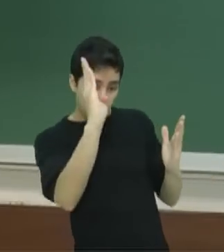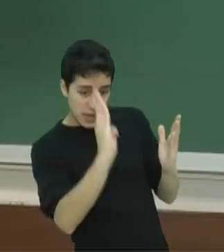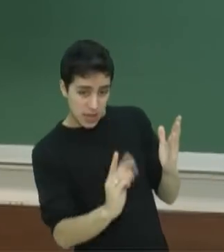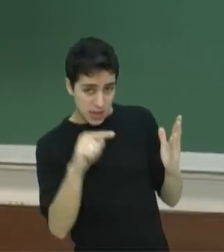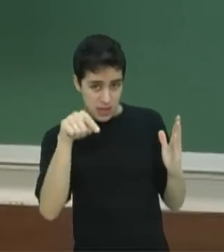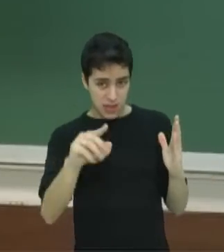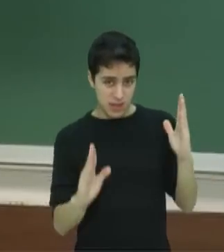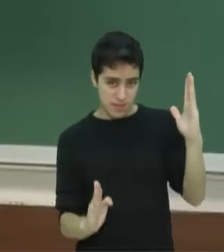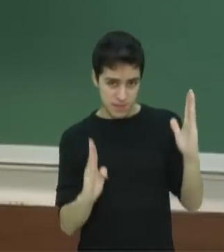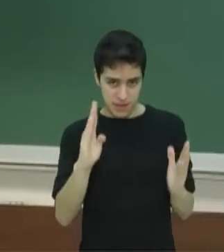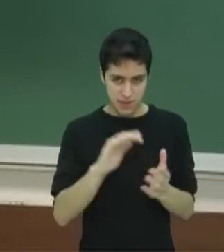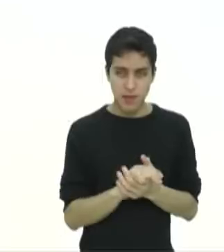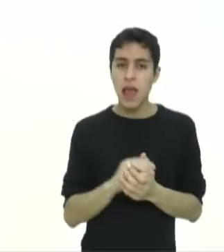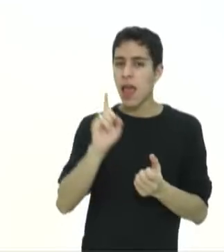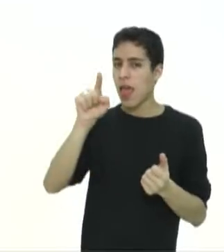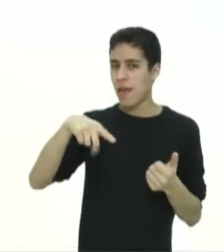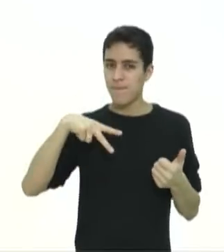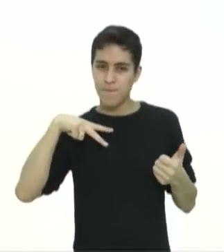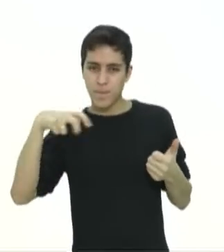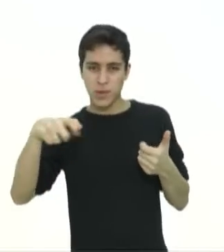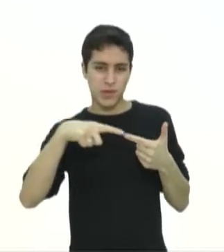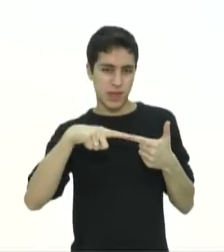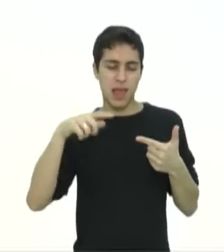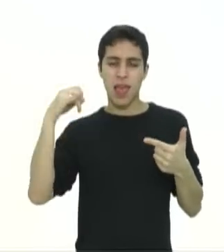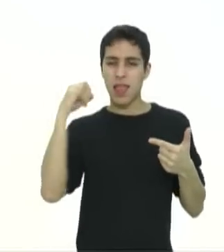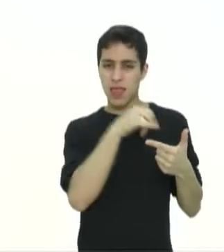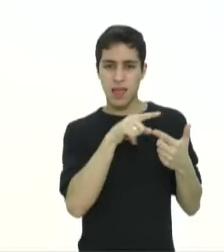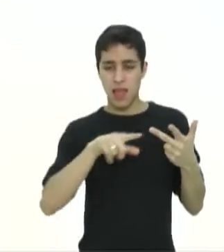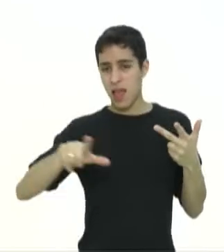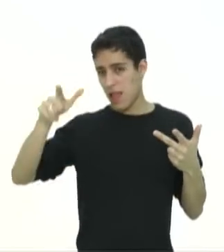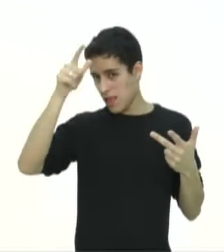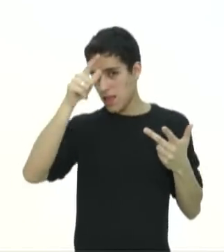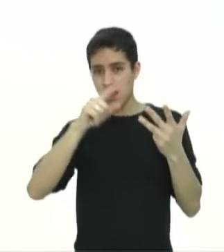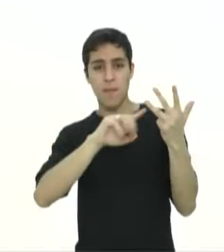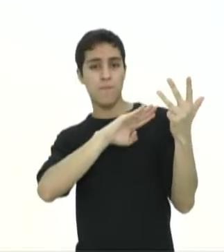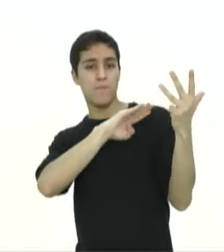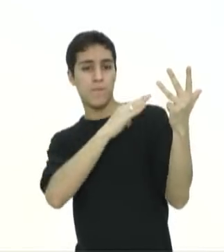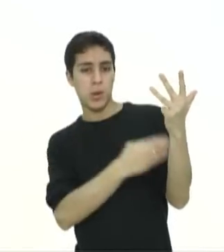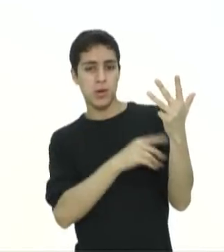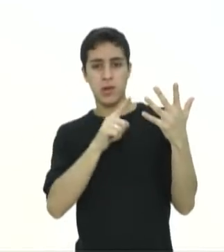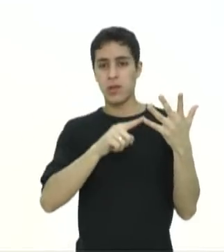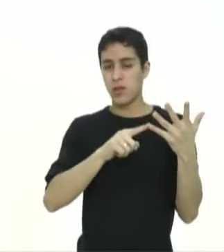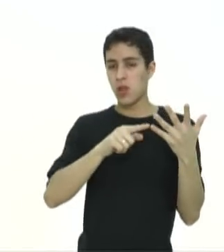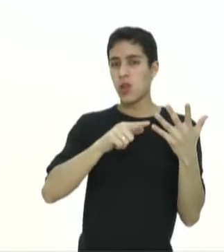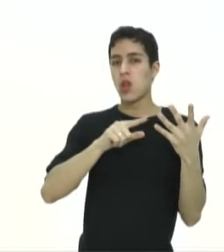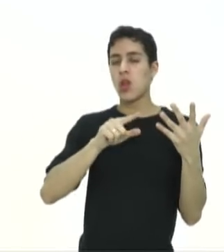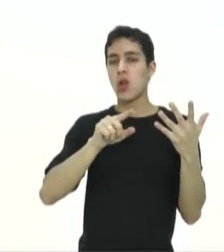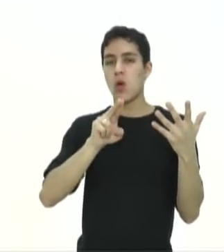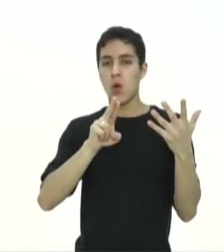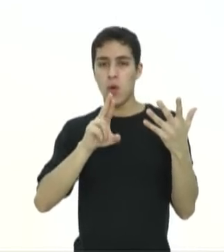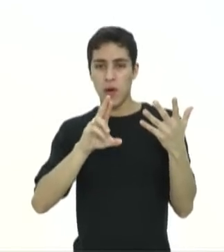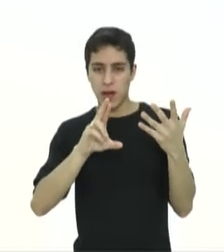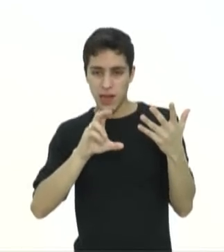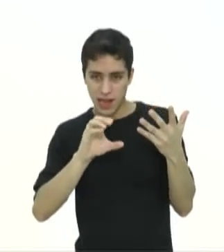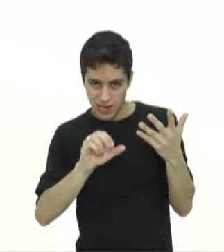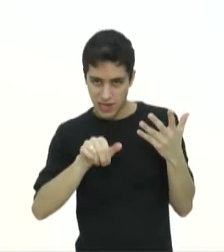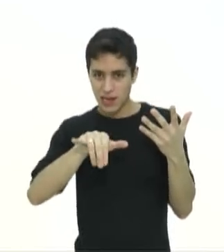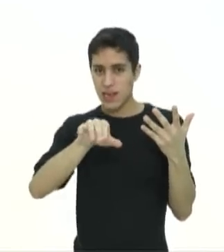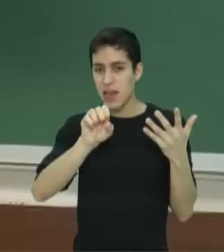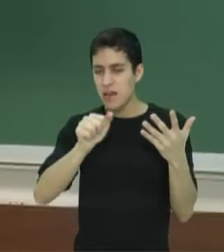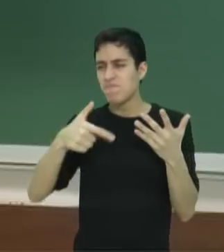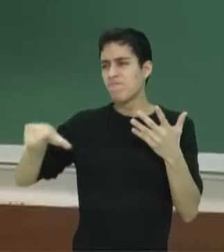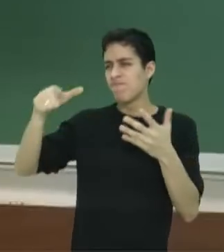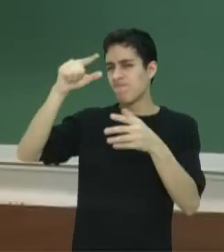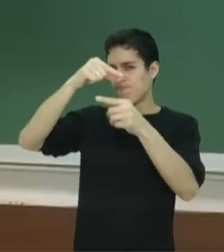período. Portugueses, italianos, alemães, poloneses, ucranianos, entre outros. Então,